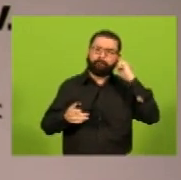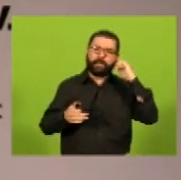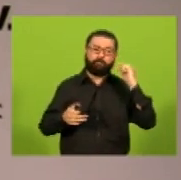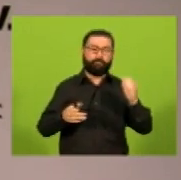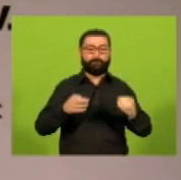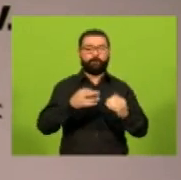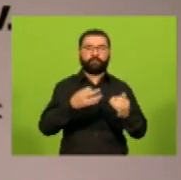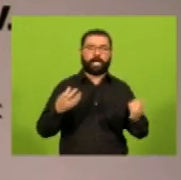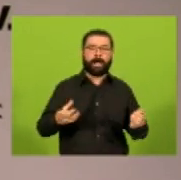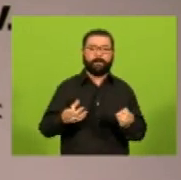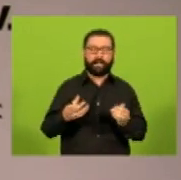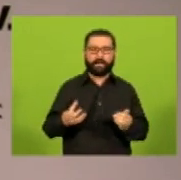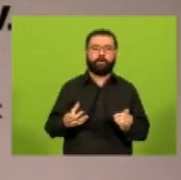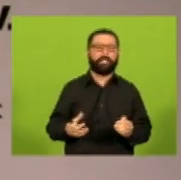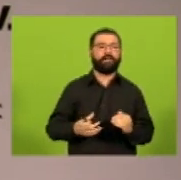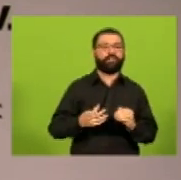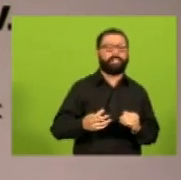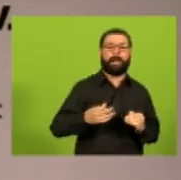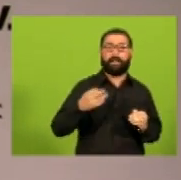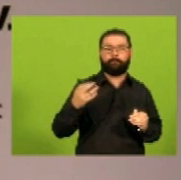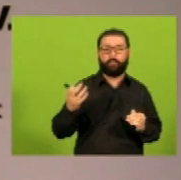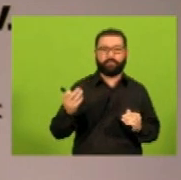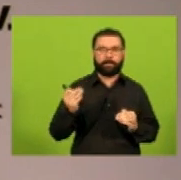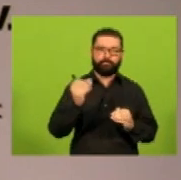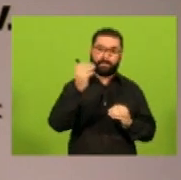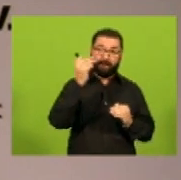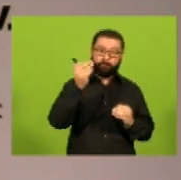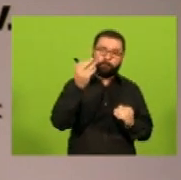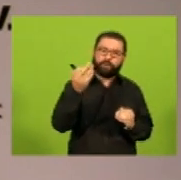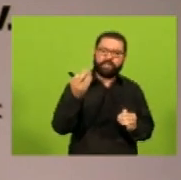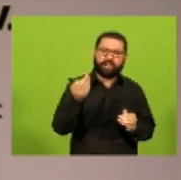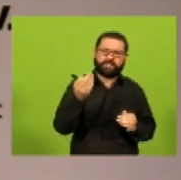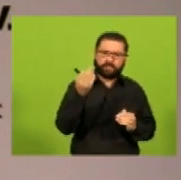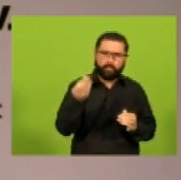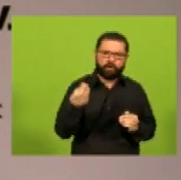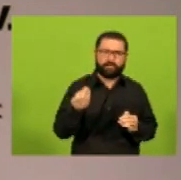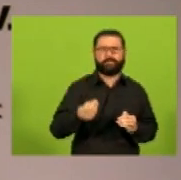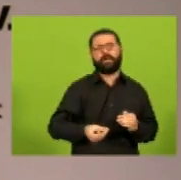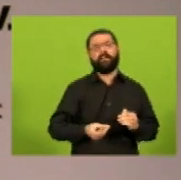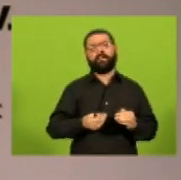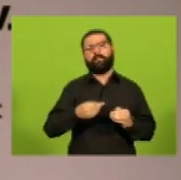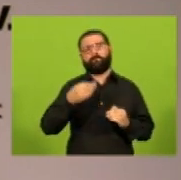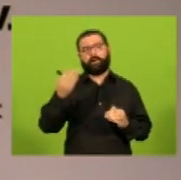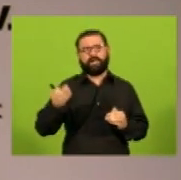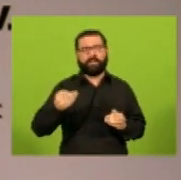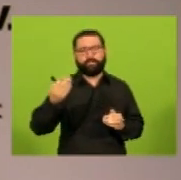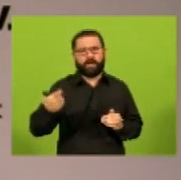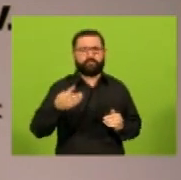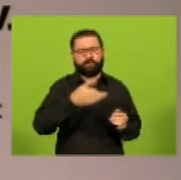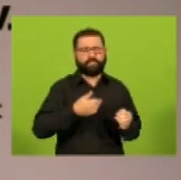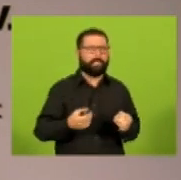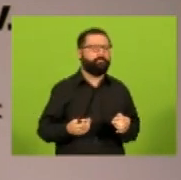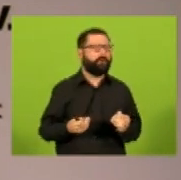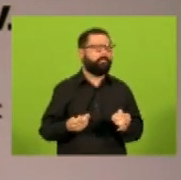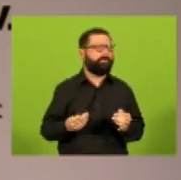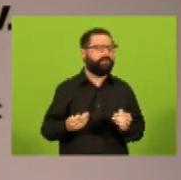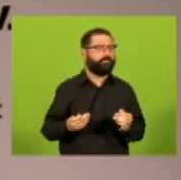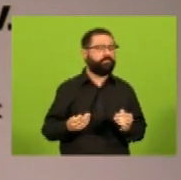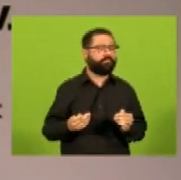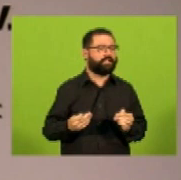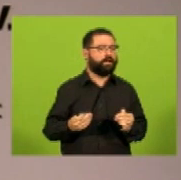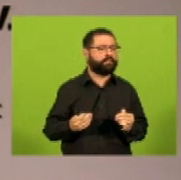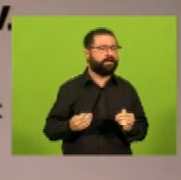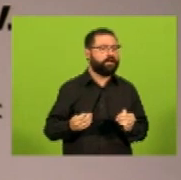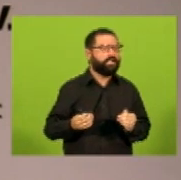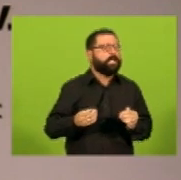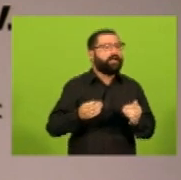malha. Ele é para filtrar ali a cauda antes de chegar na ponta, para proteger essas pontas, que podem ser de plástico, de cerâmica, como eu falei